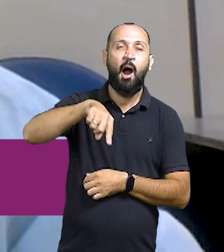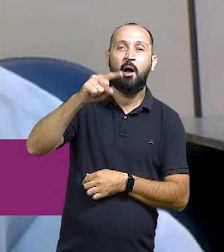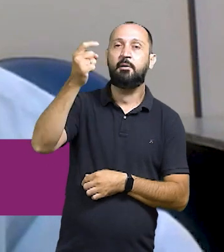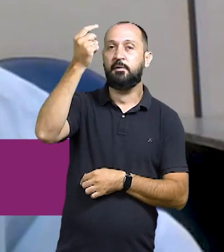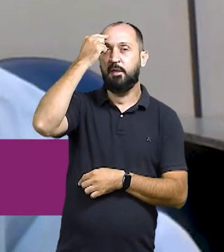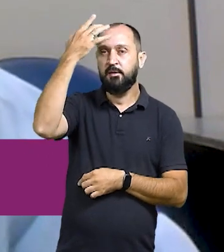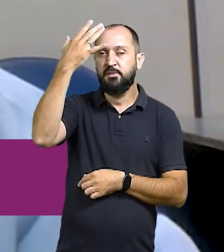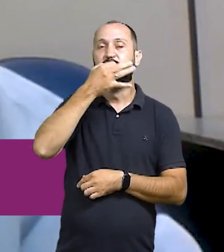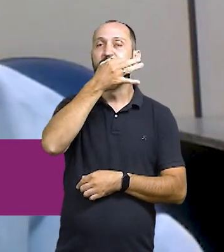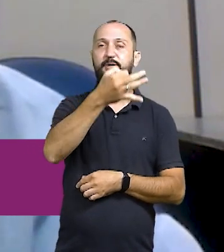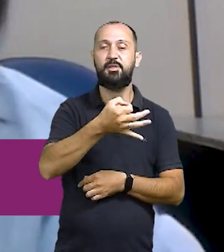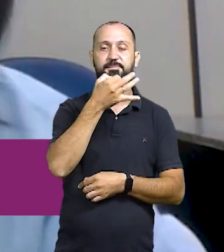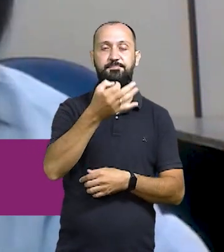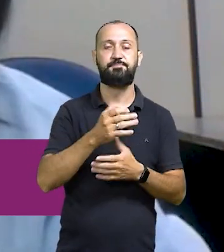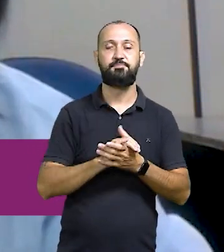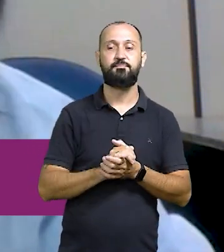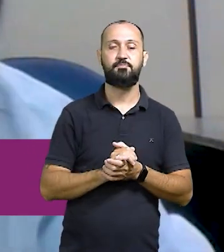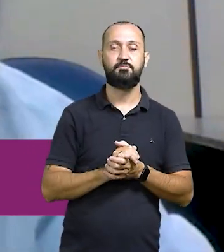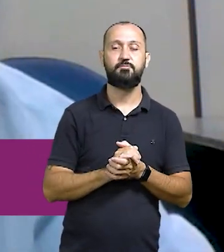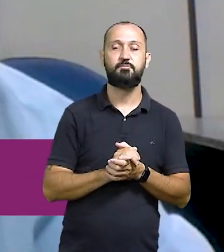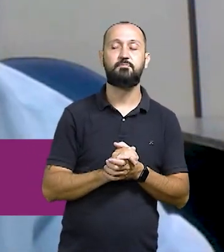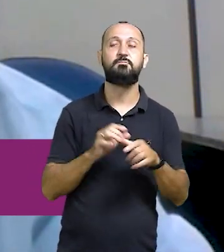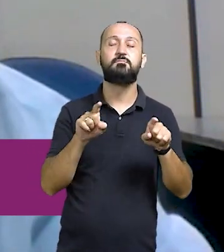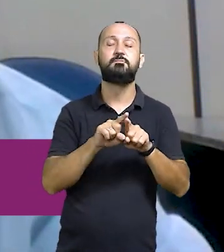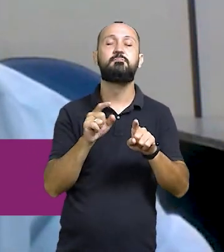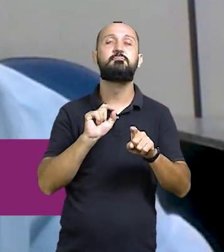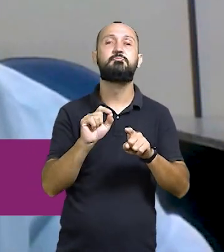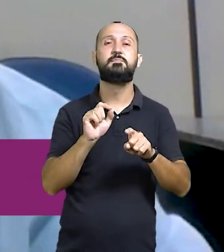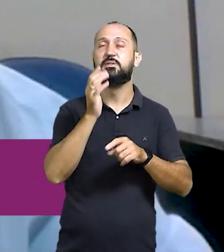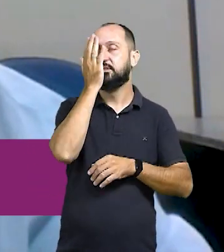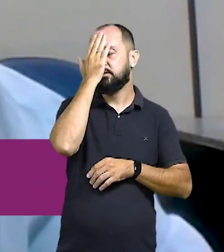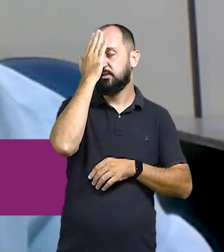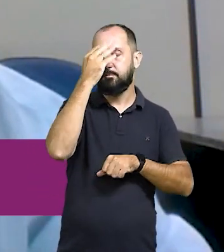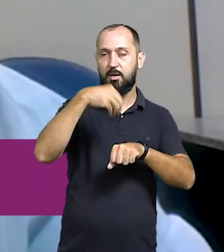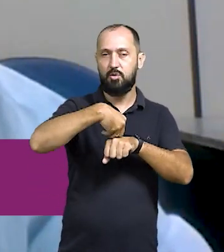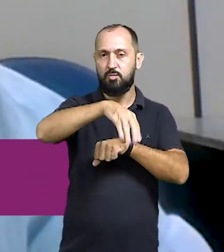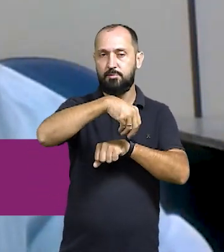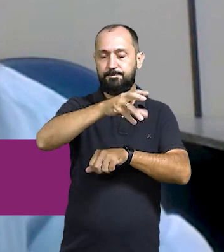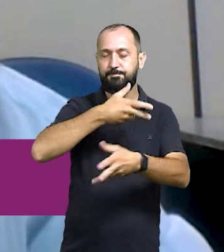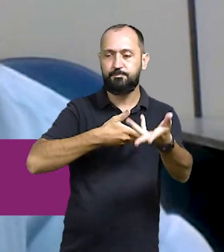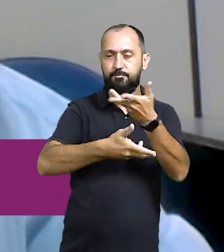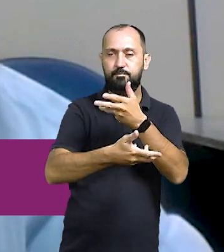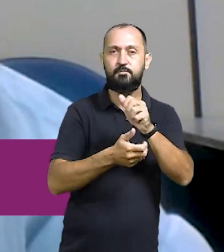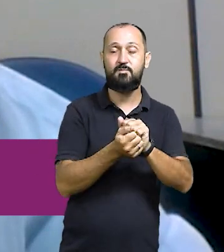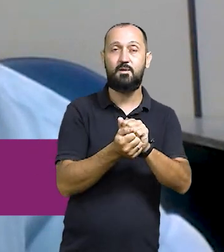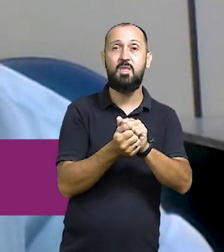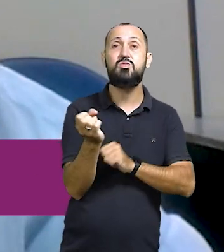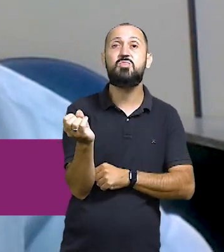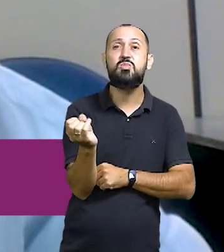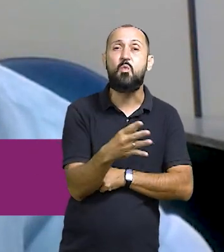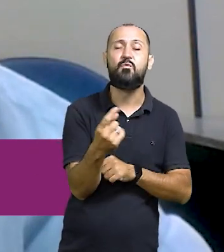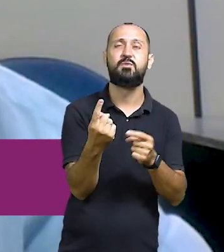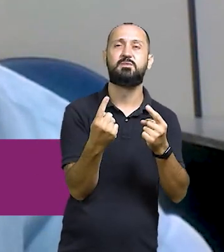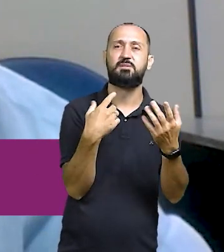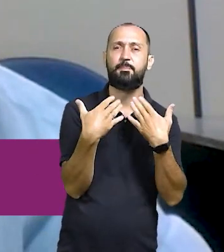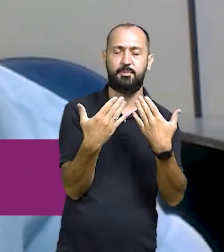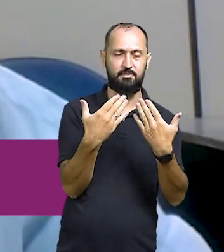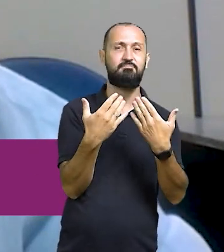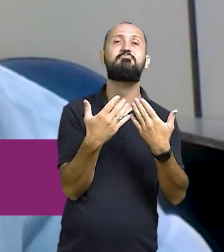desafios, e a tecnologia é bem interessante nesse sentido, a tecnologia digital, é aproximar a pauta da juventude.